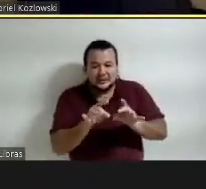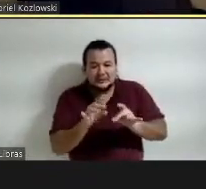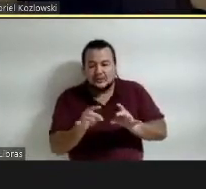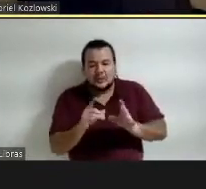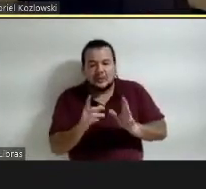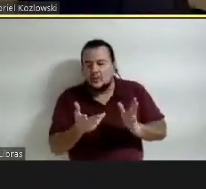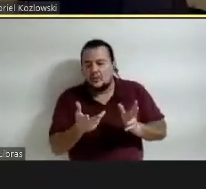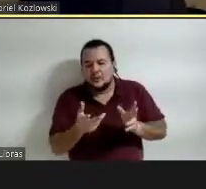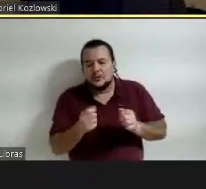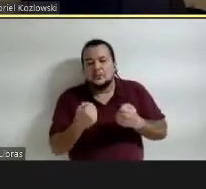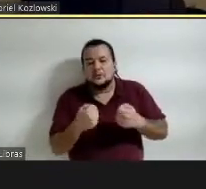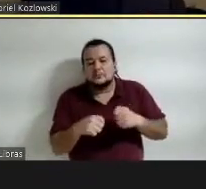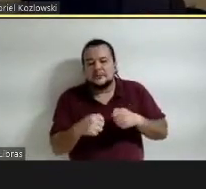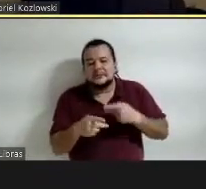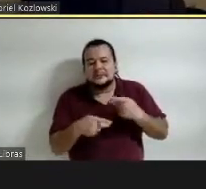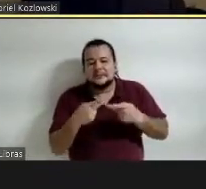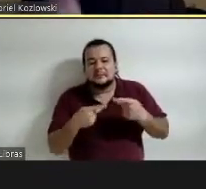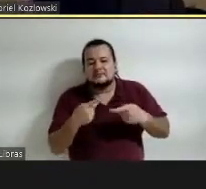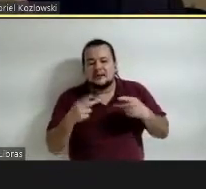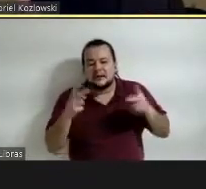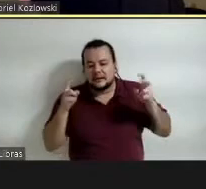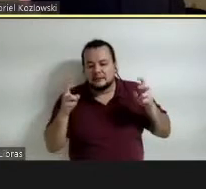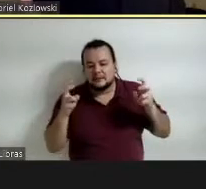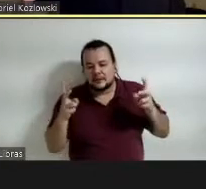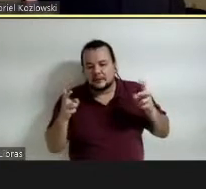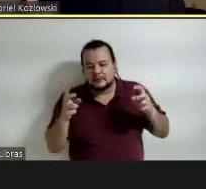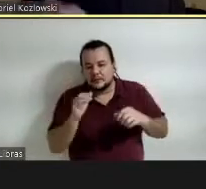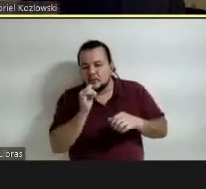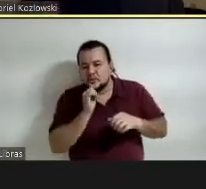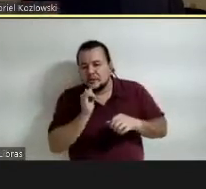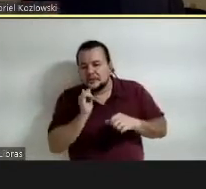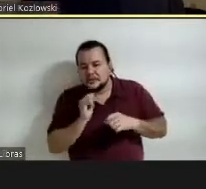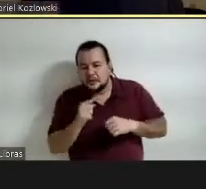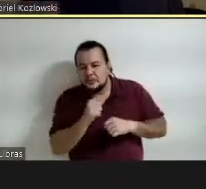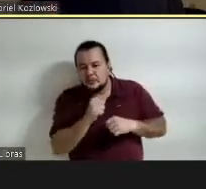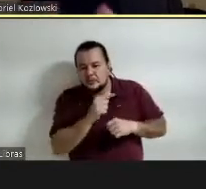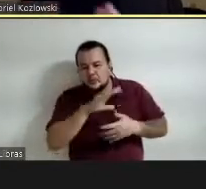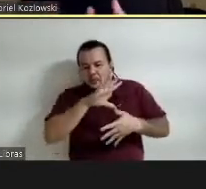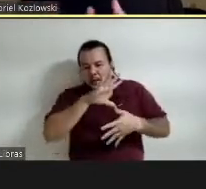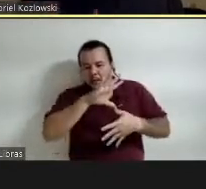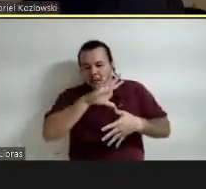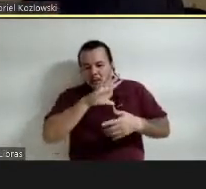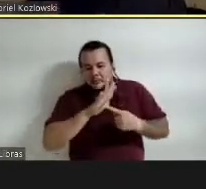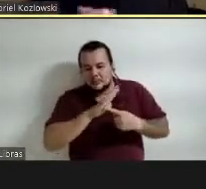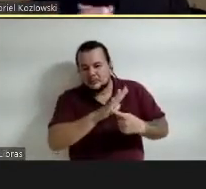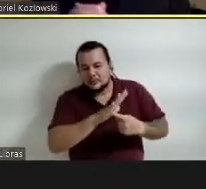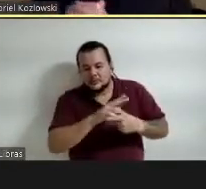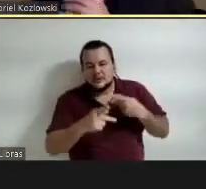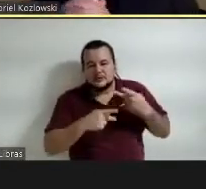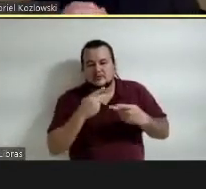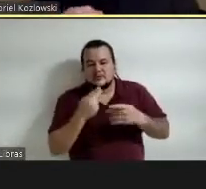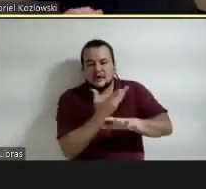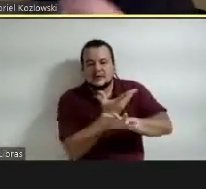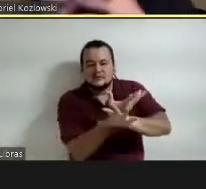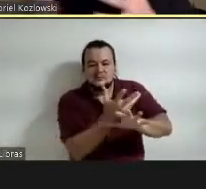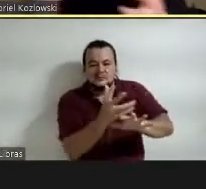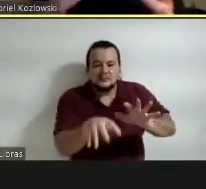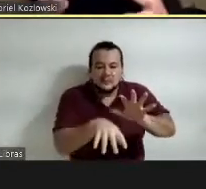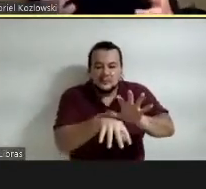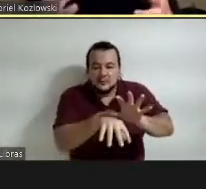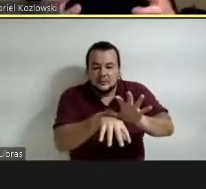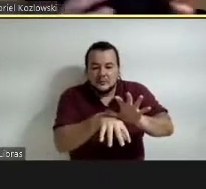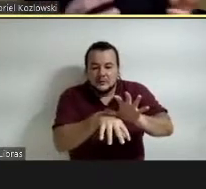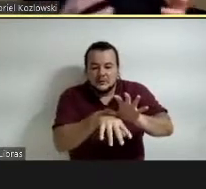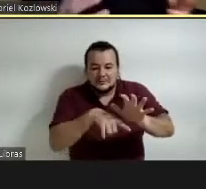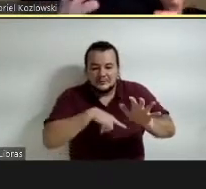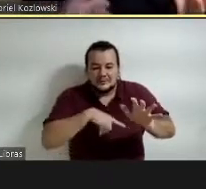desses temas. Então, por exemplo, esse mapa que vocês estão vendo é um mapa que fala sobre o meio ambiente, a relação entre os